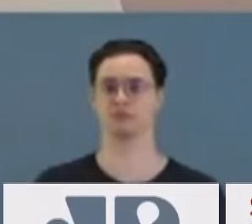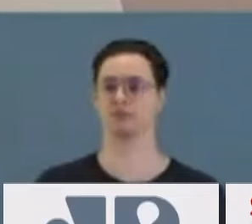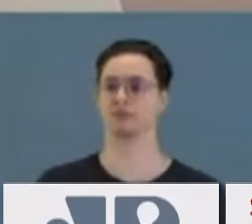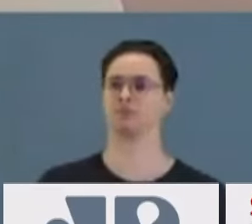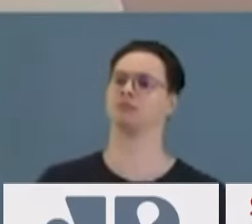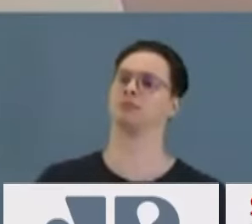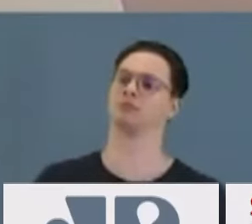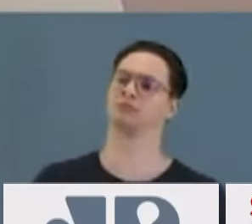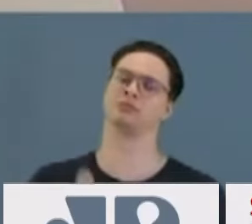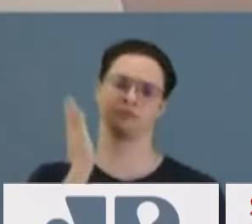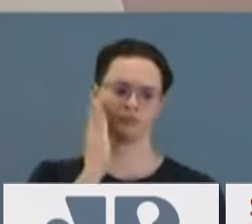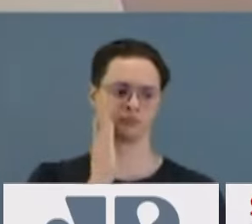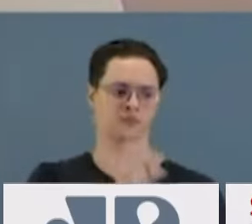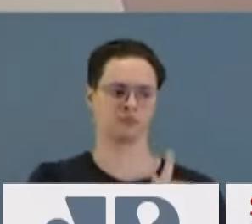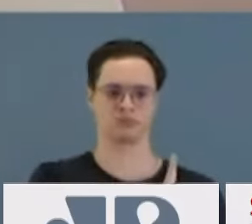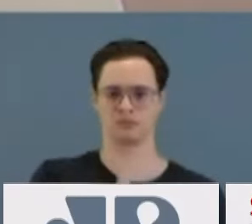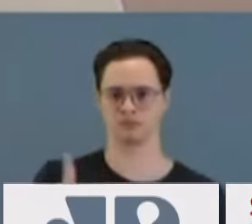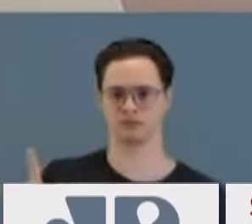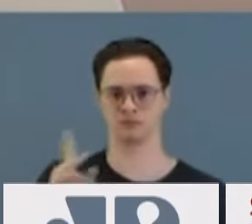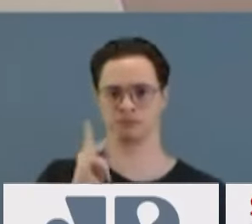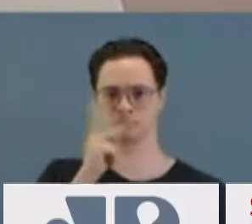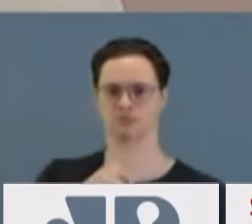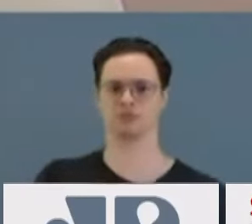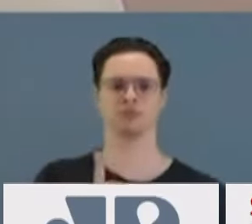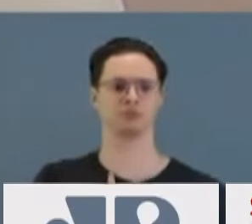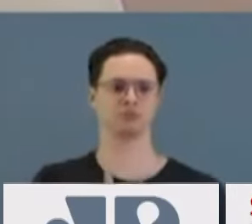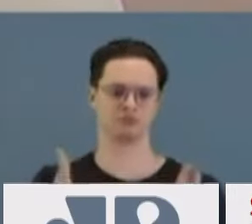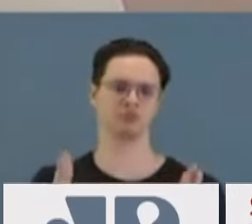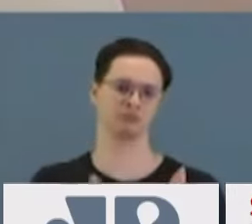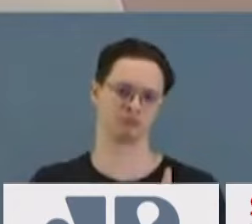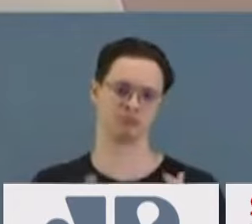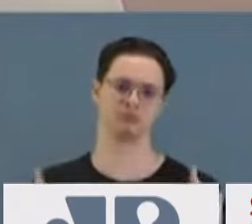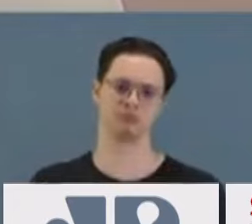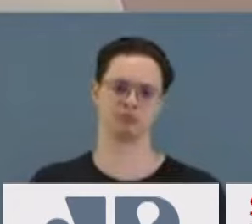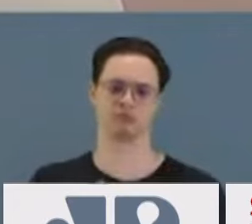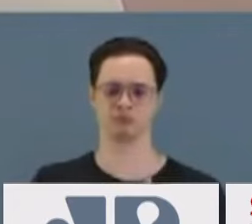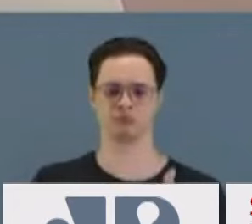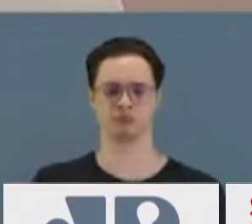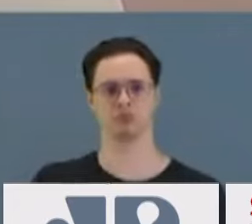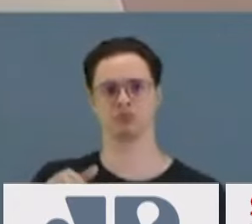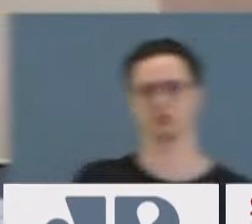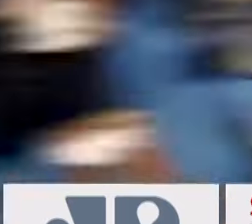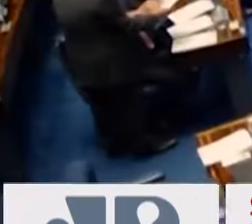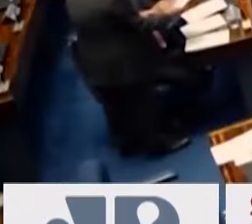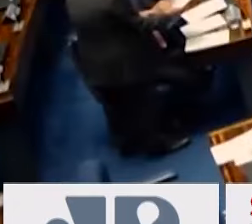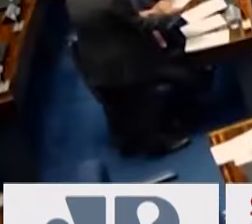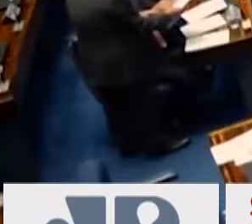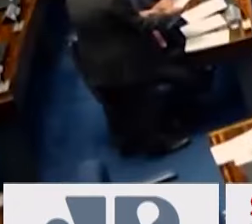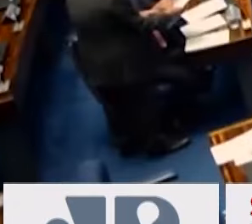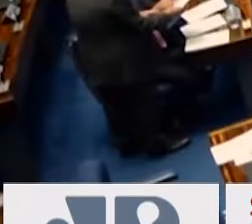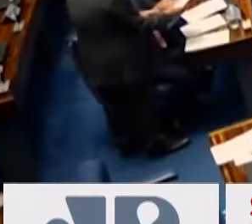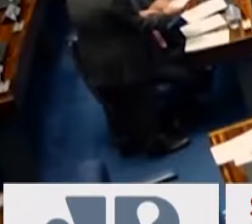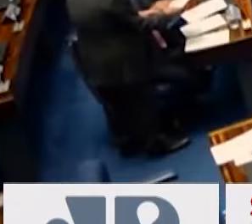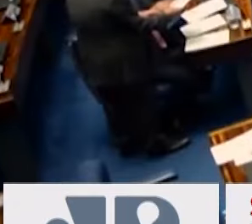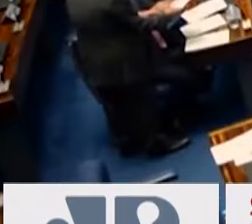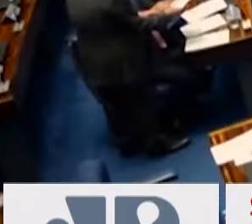entre esquerda, centro e direita, acabam declarando apoio para o nome do senador Alcolumbre. Se no